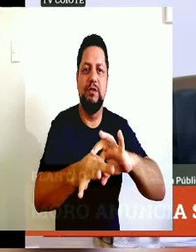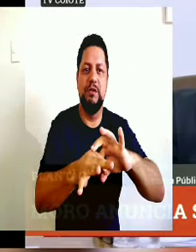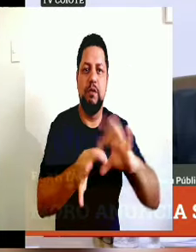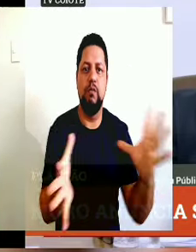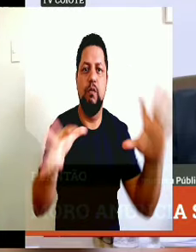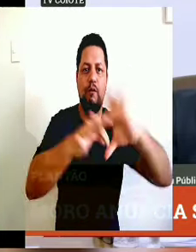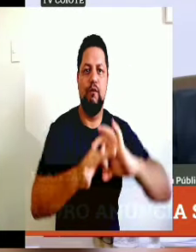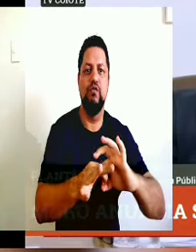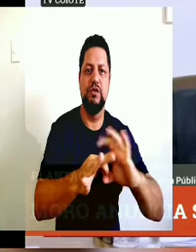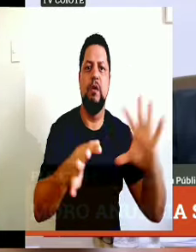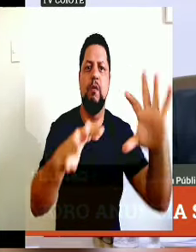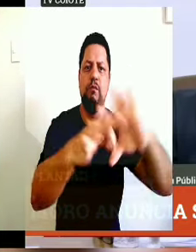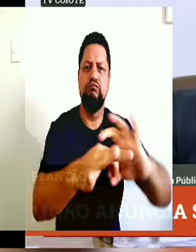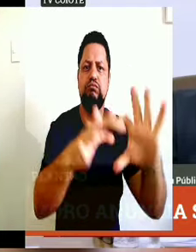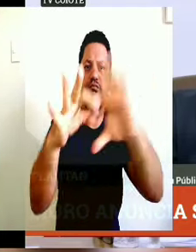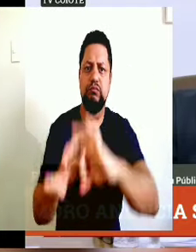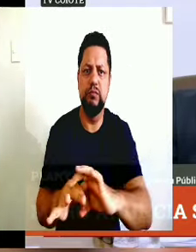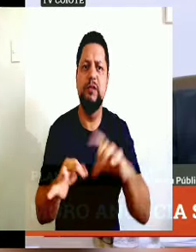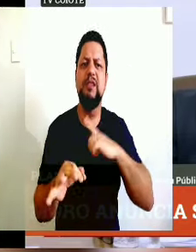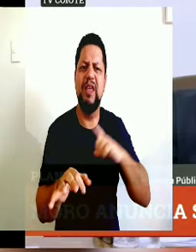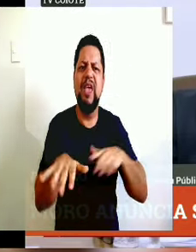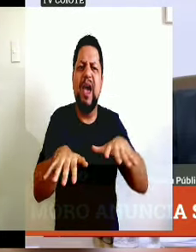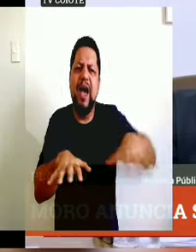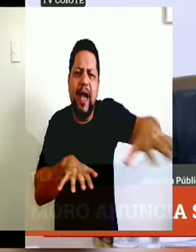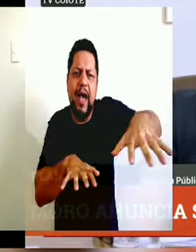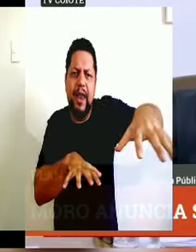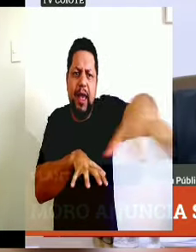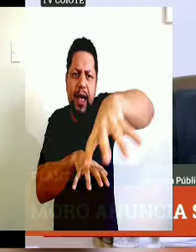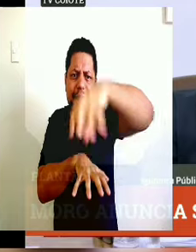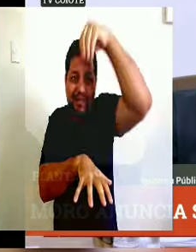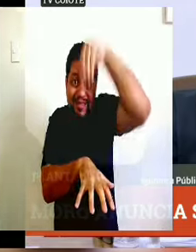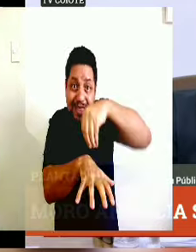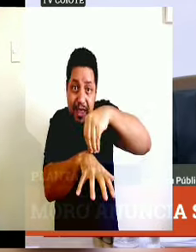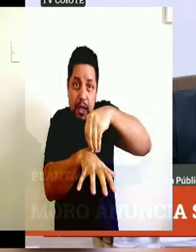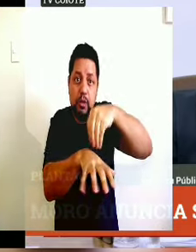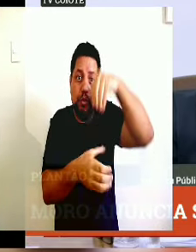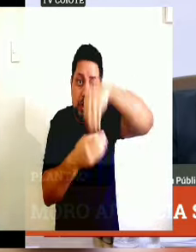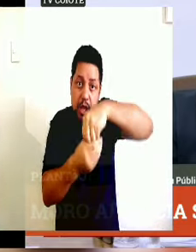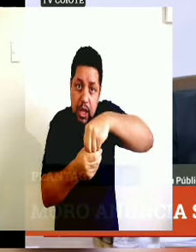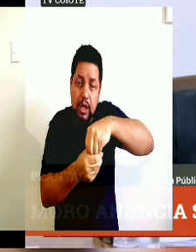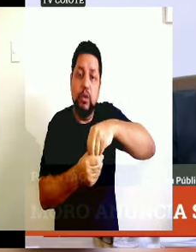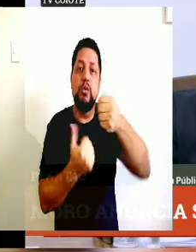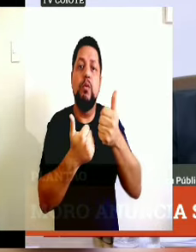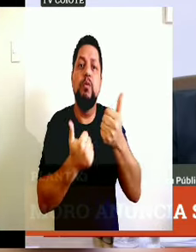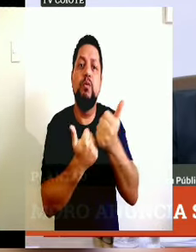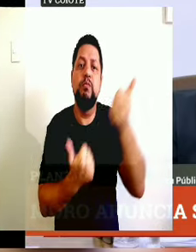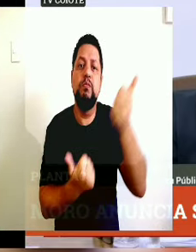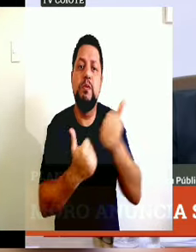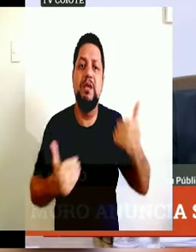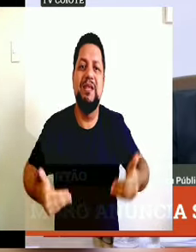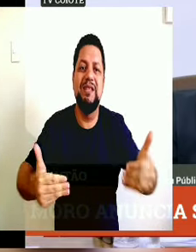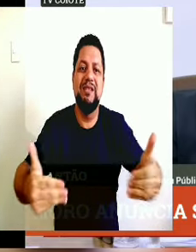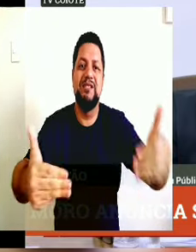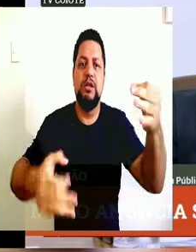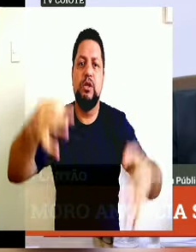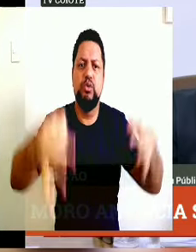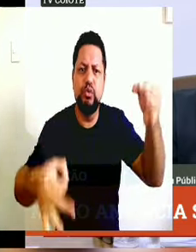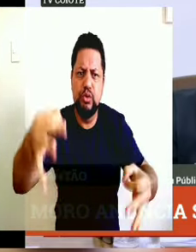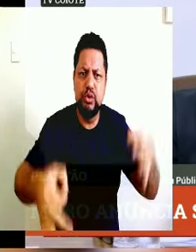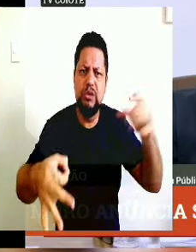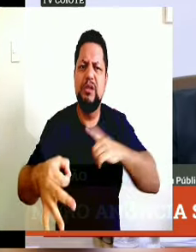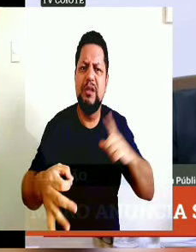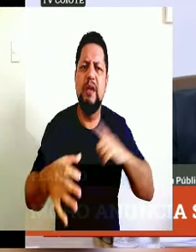Várias outras áreas aqui do Ministério da Justiça também tiveram, a meu ver, um bom ganho de efetividade: área do consumidor,